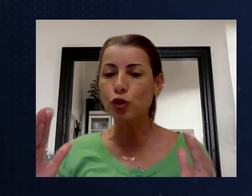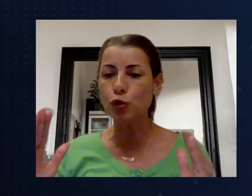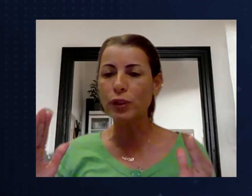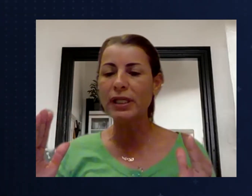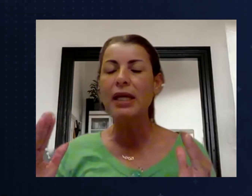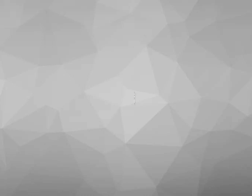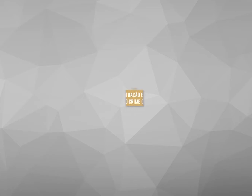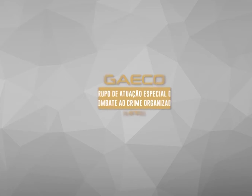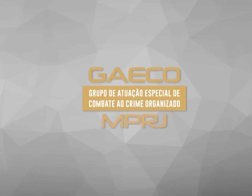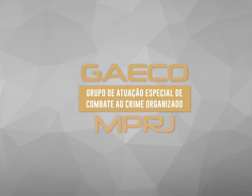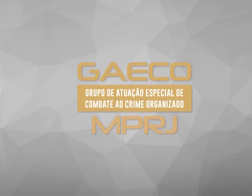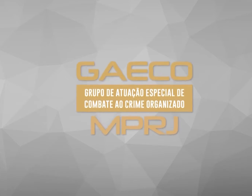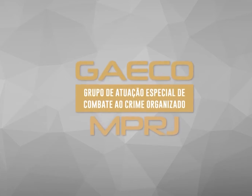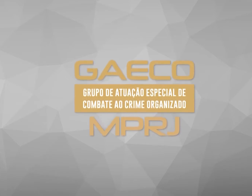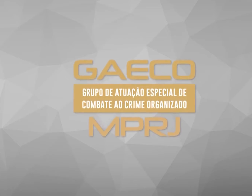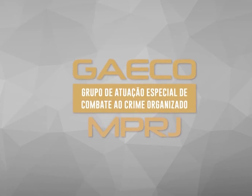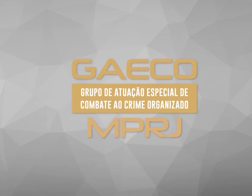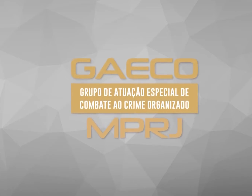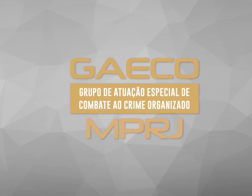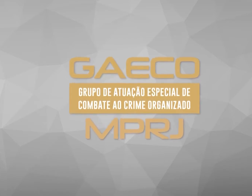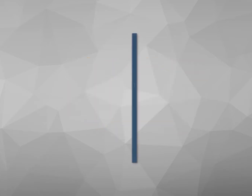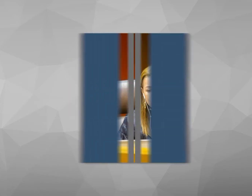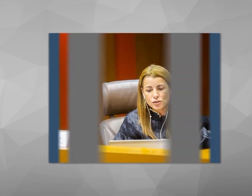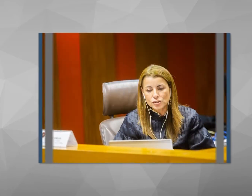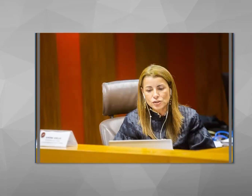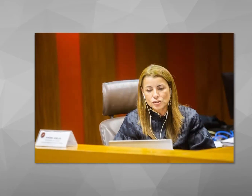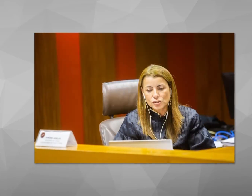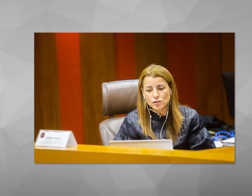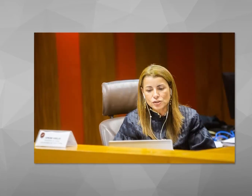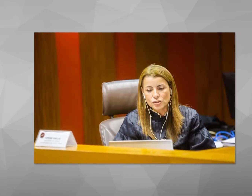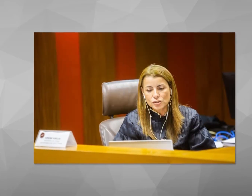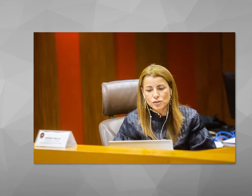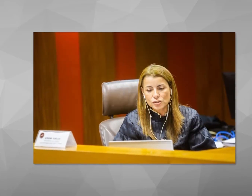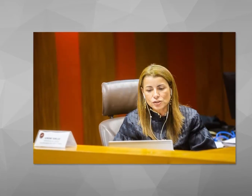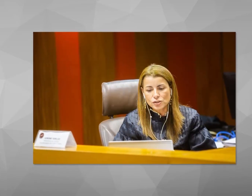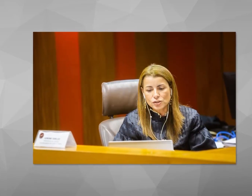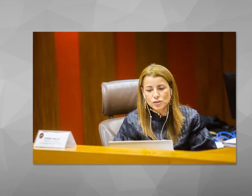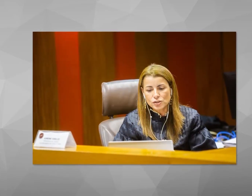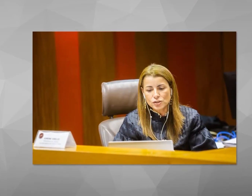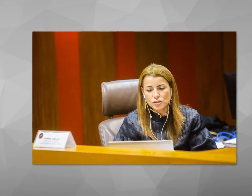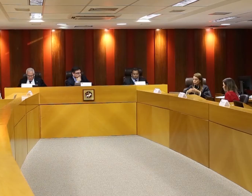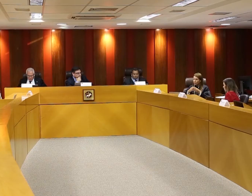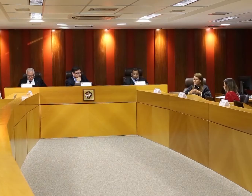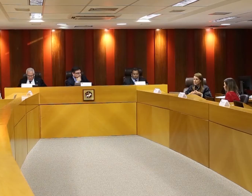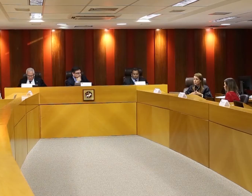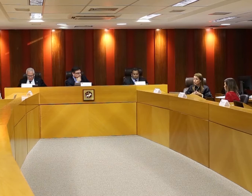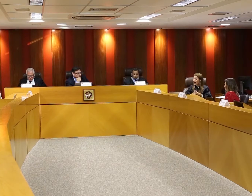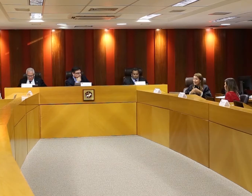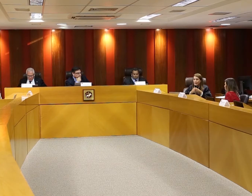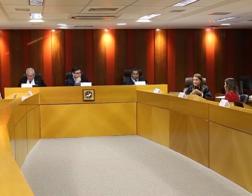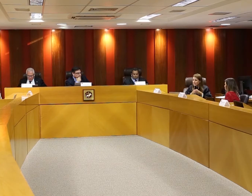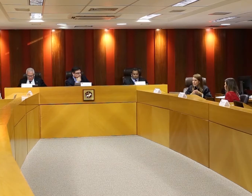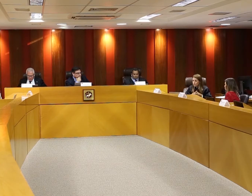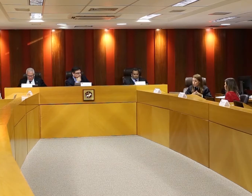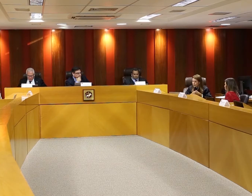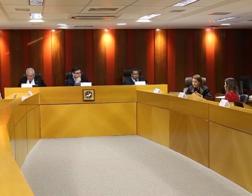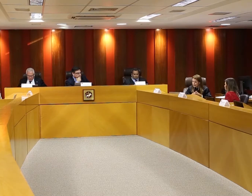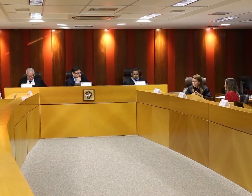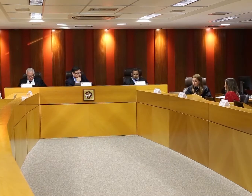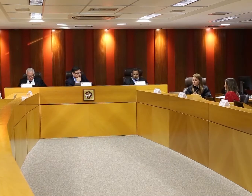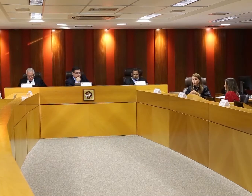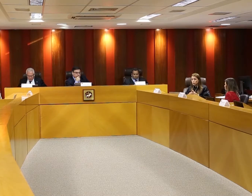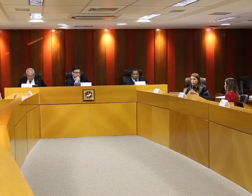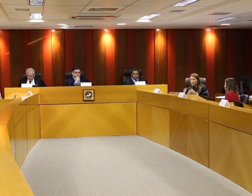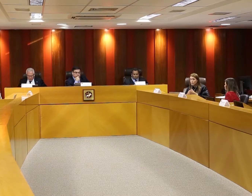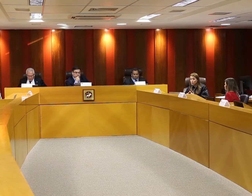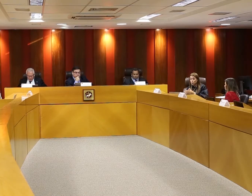Crime Organizado, GAECO-MPRJ, a promotora de justiça Simone Sibilio, que se encontra à frente das investigações